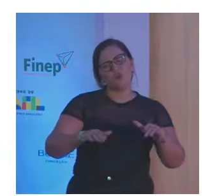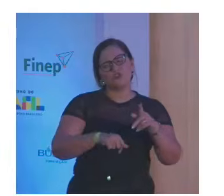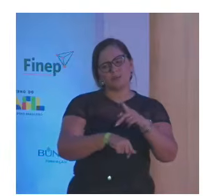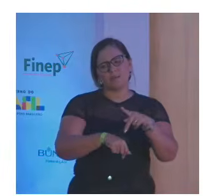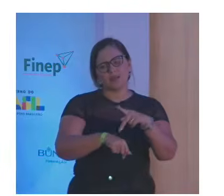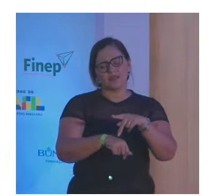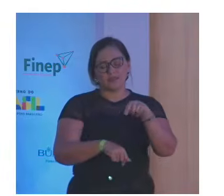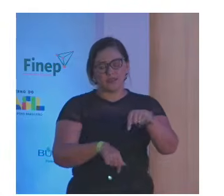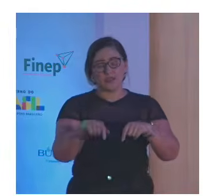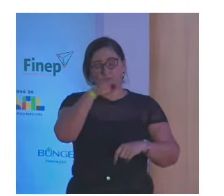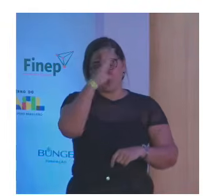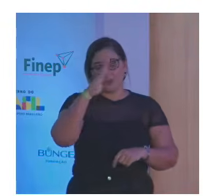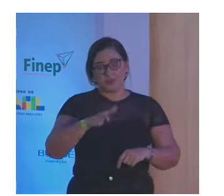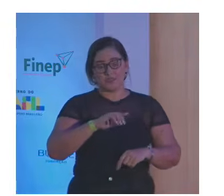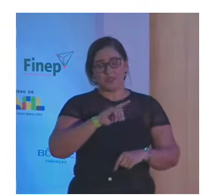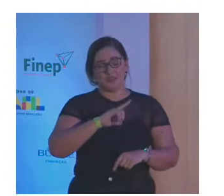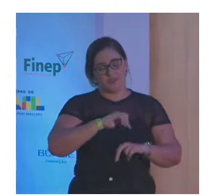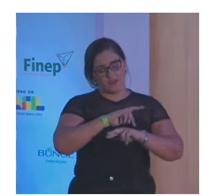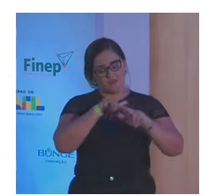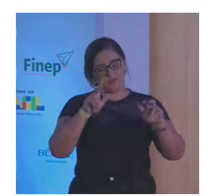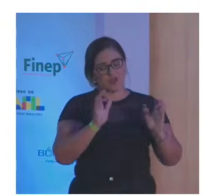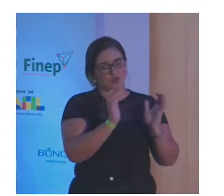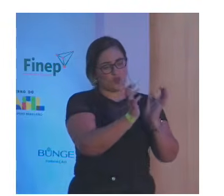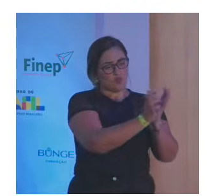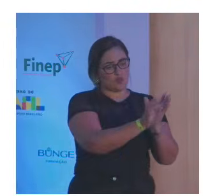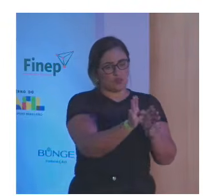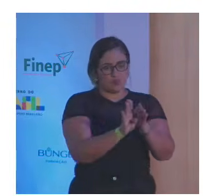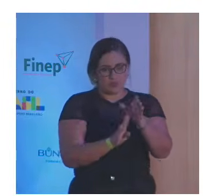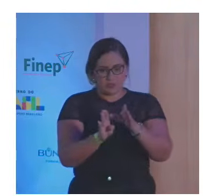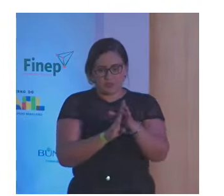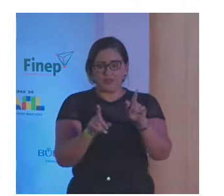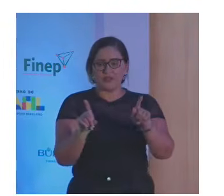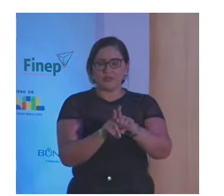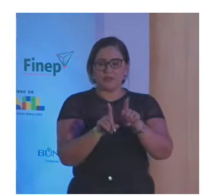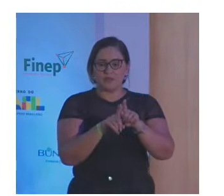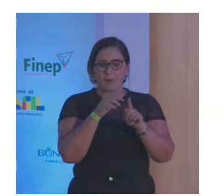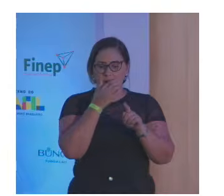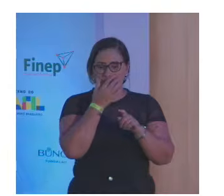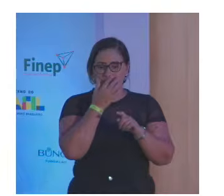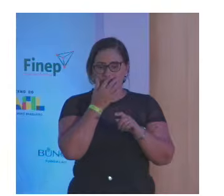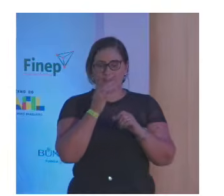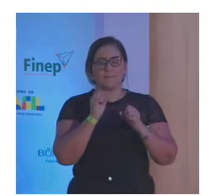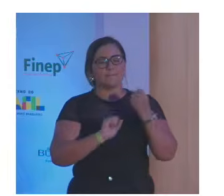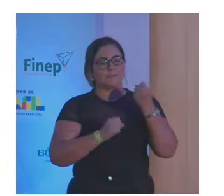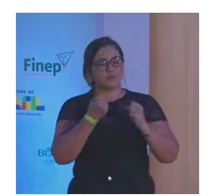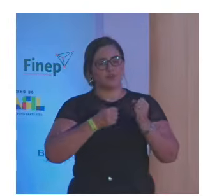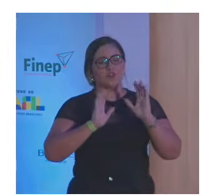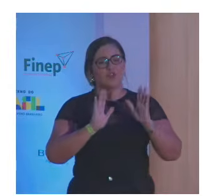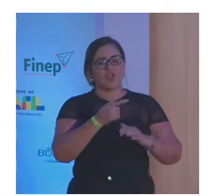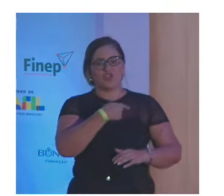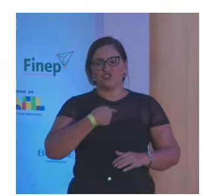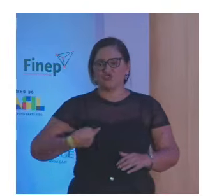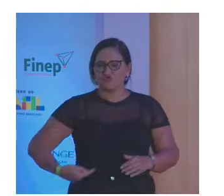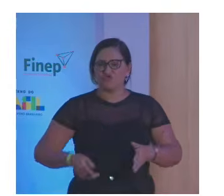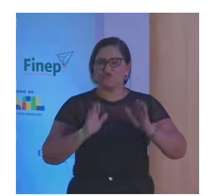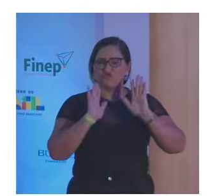Aqui no Brasil nós temos muitas comissões de aconselhamento, a parte também da espionagem industrial, como a China já foi